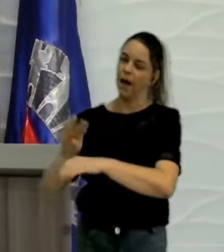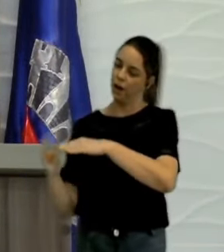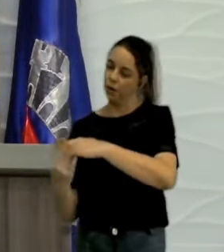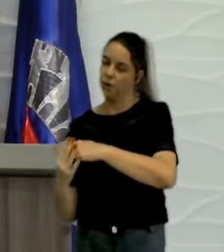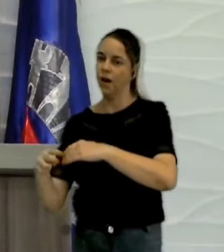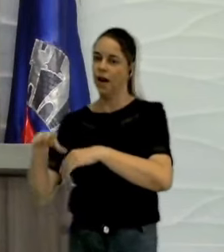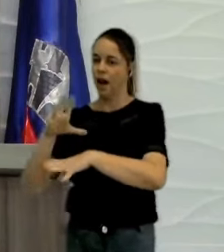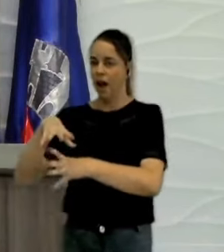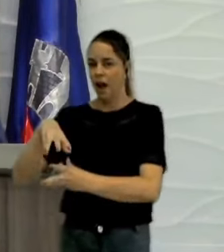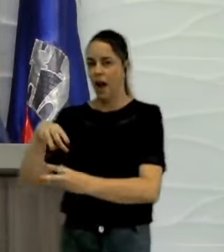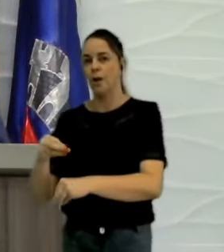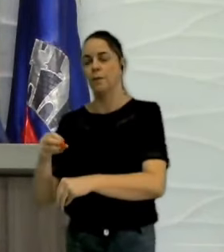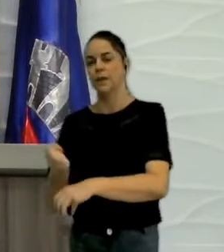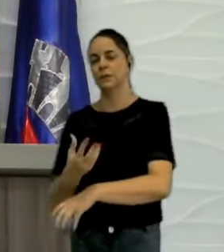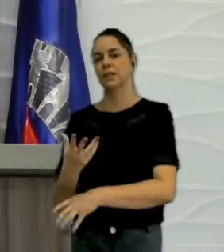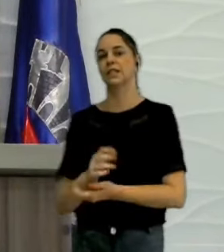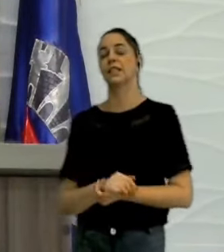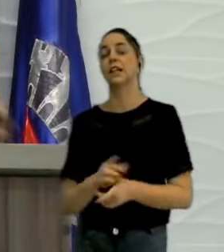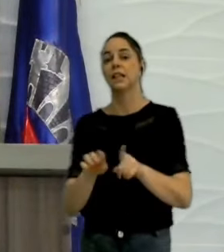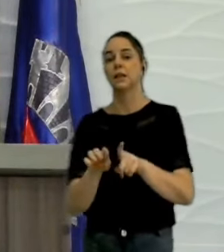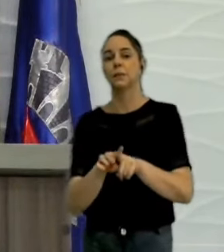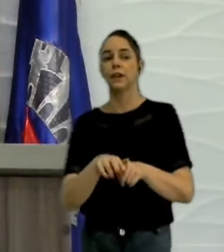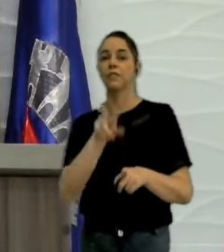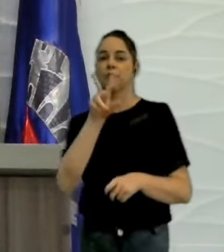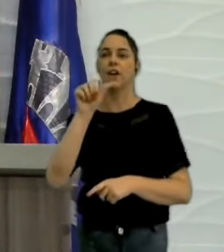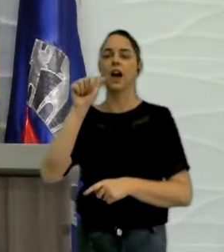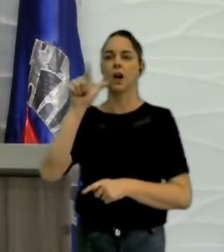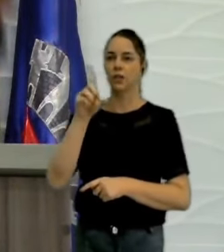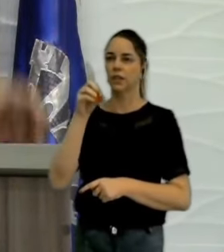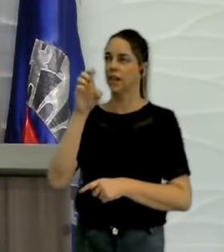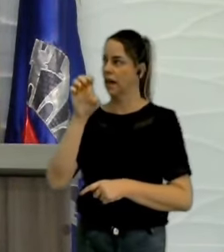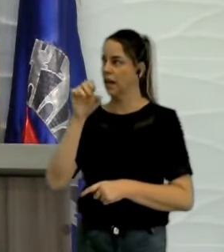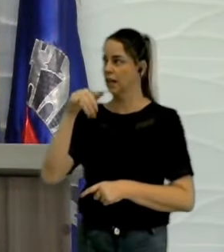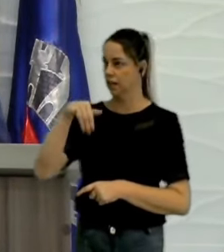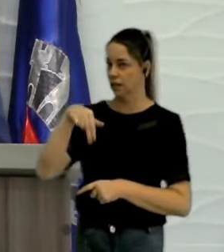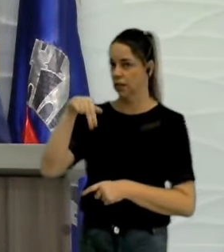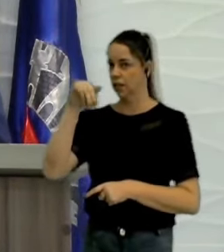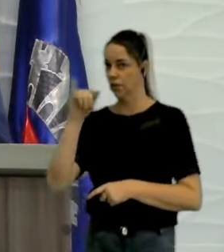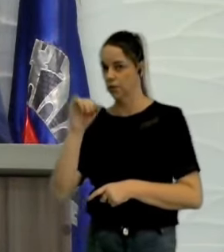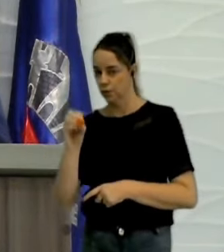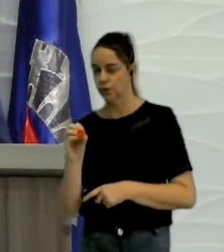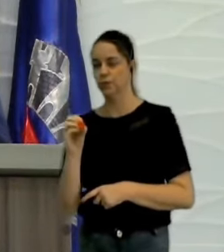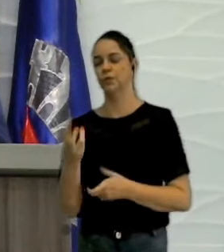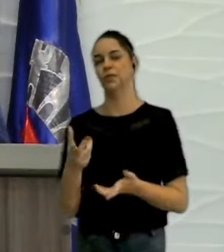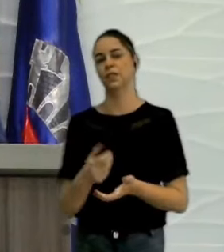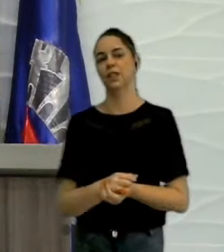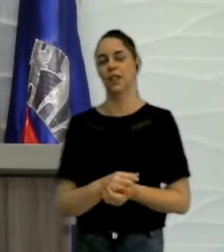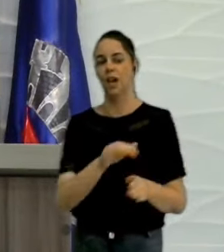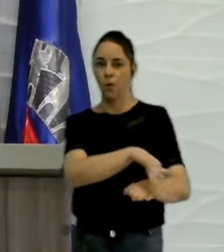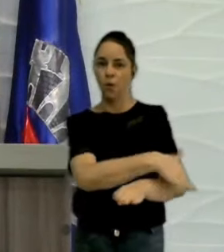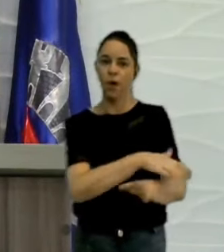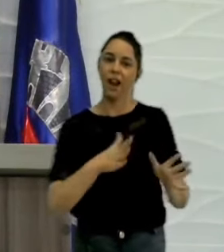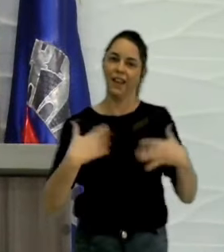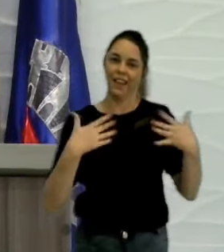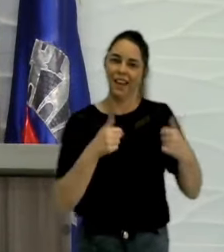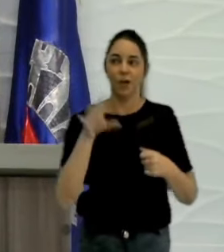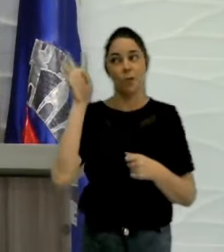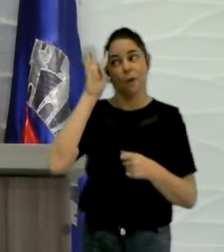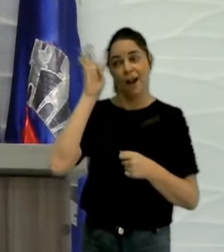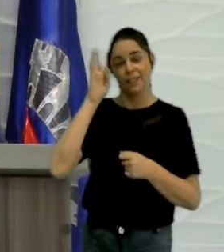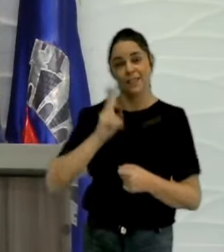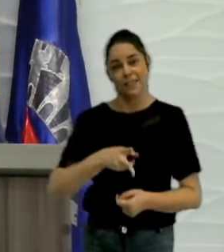Quero mandar um forte abraço para Valdene da Borracharia, aí na Rua da Alegria, que toda